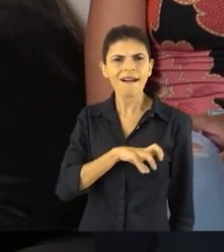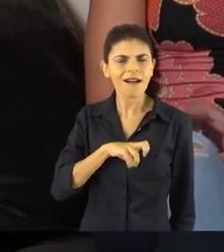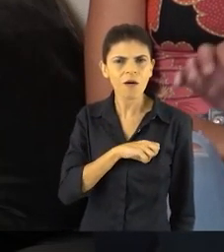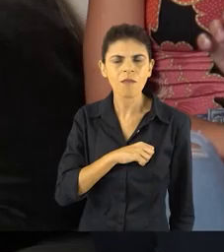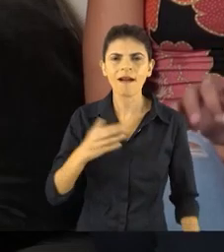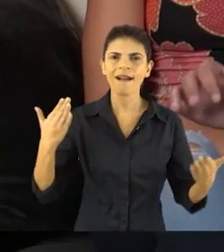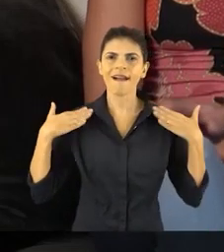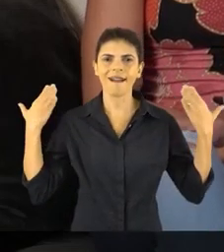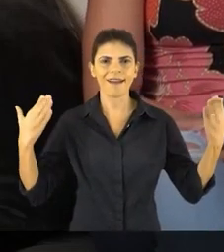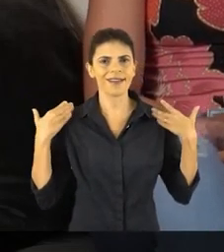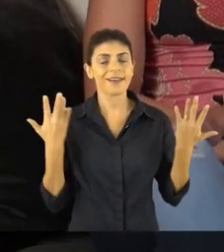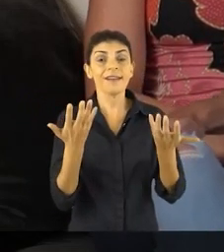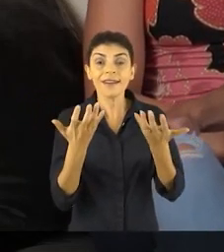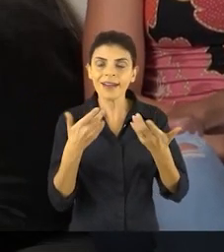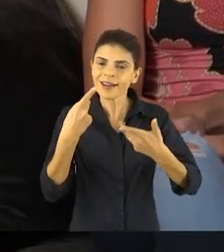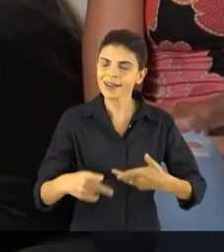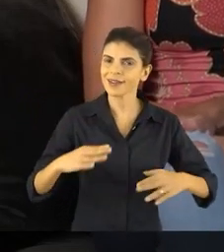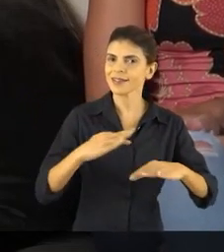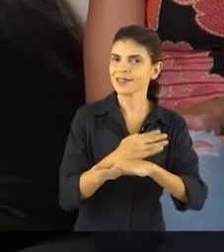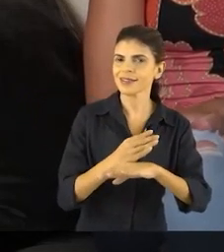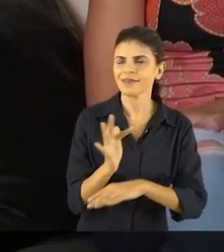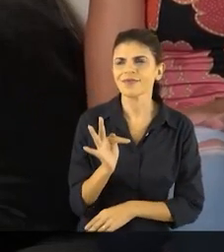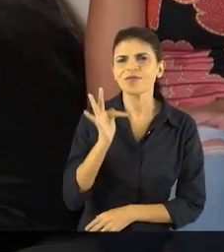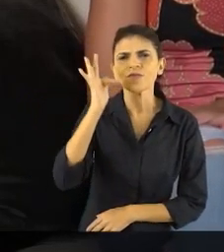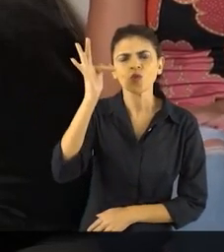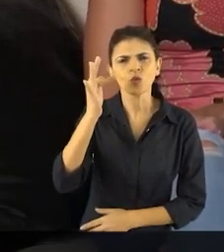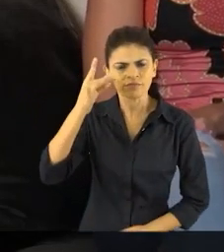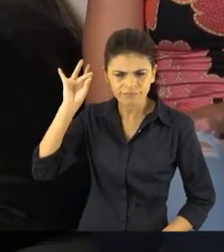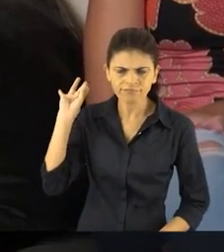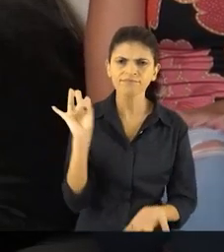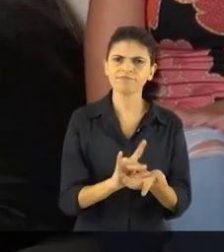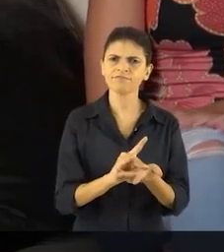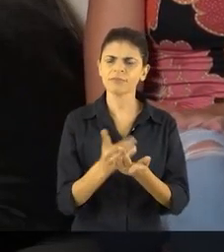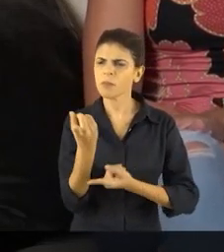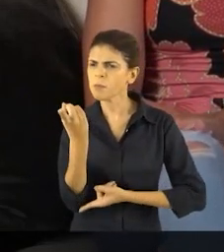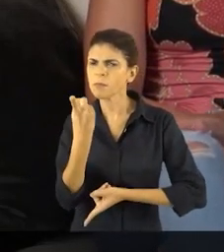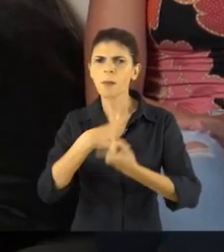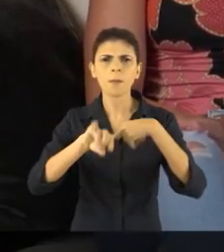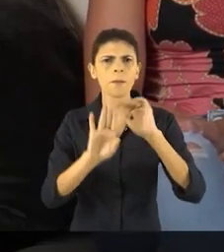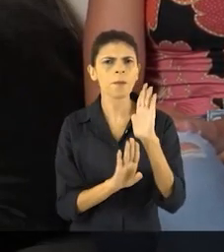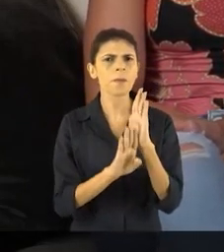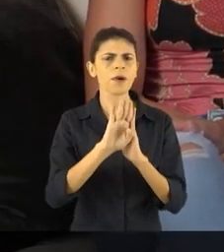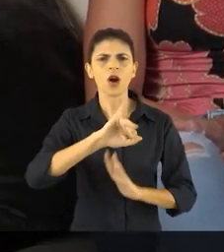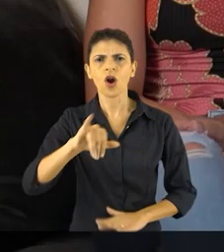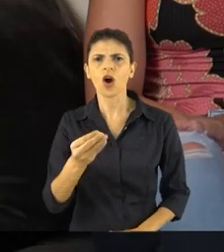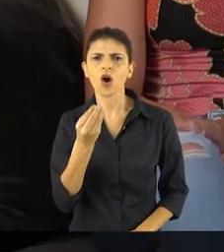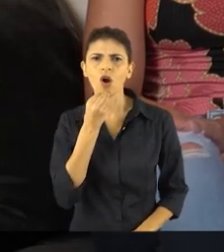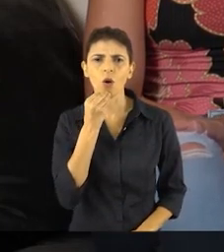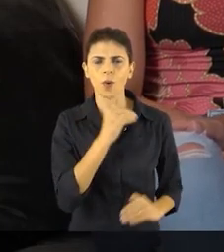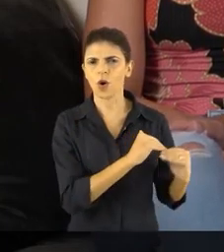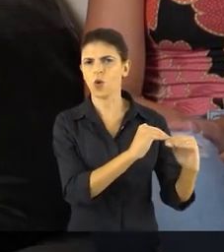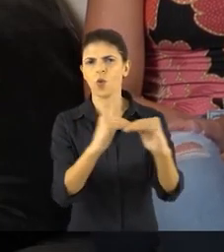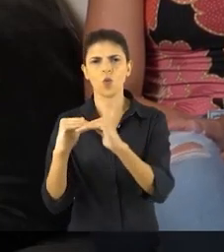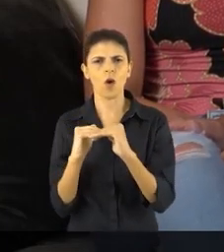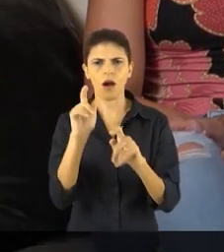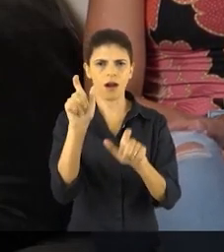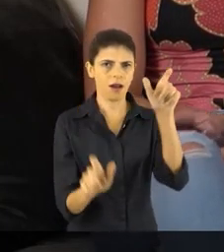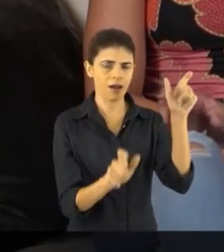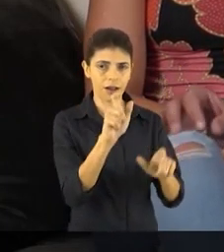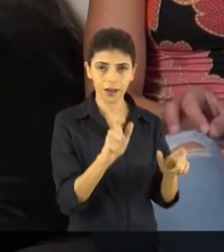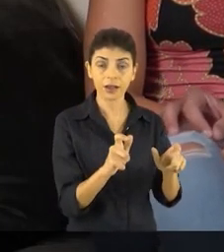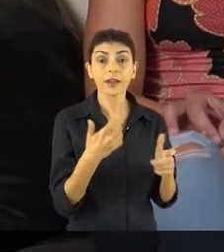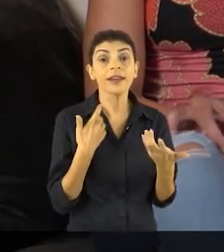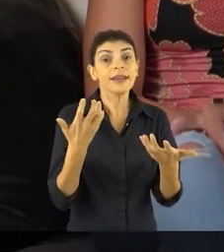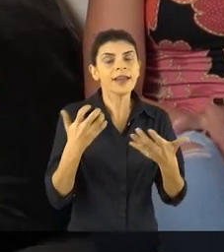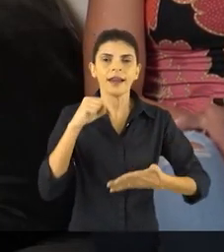alegria. Desejo que a nossa cidade tenha um futuro de ordem, prosperidade, oportunidades iguais para todos.